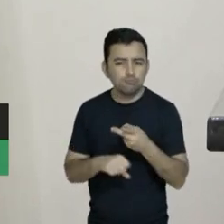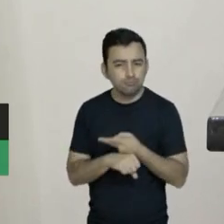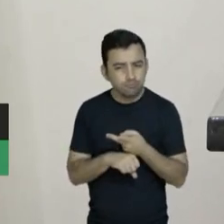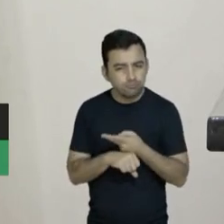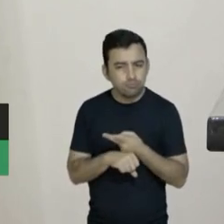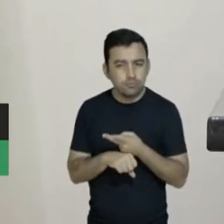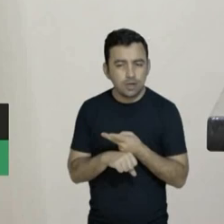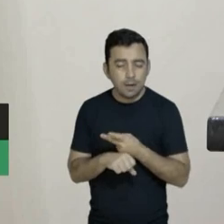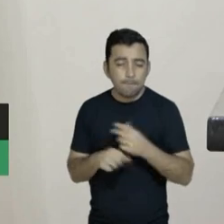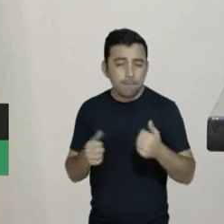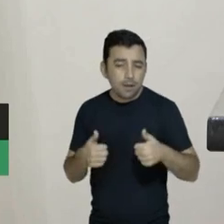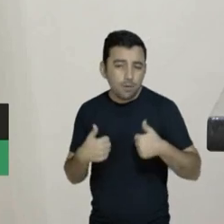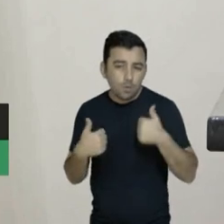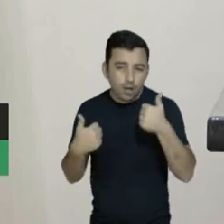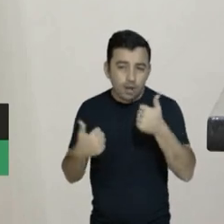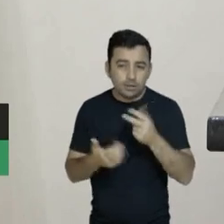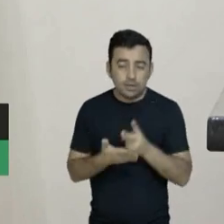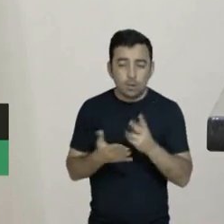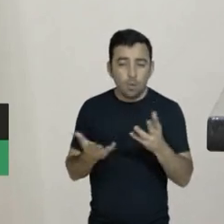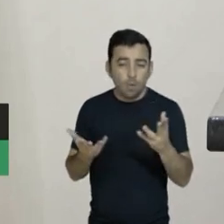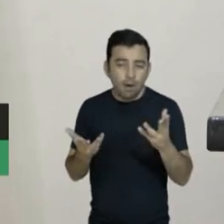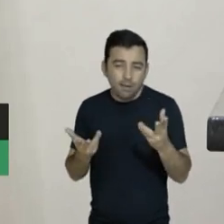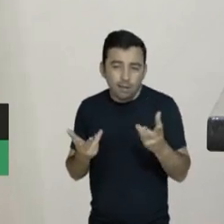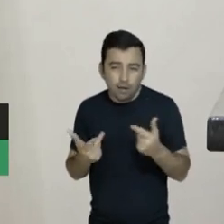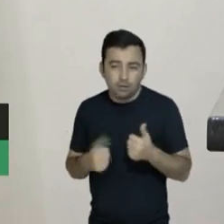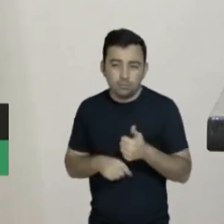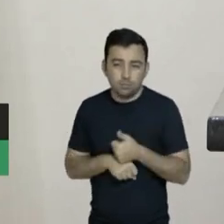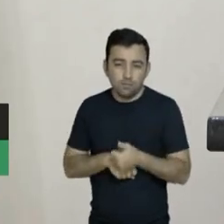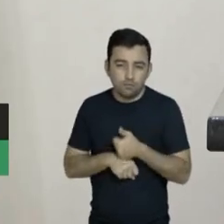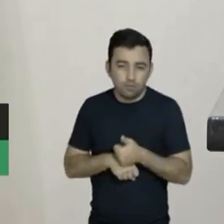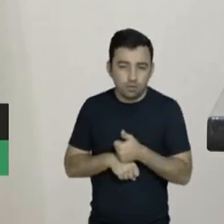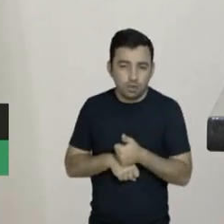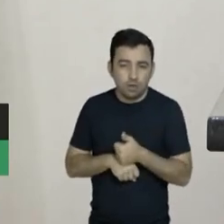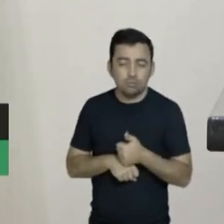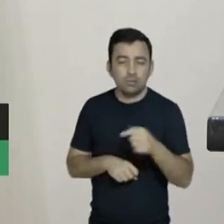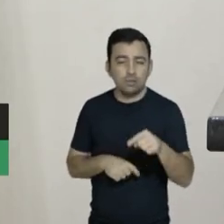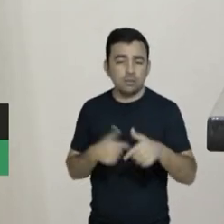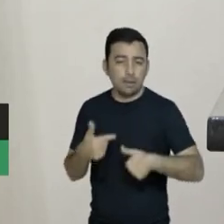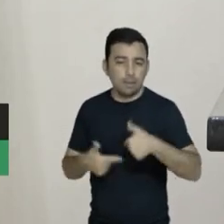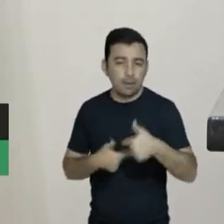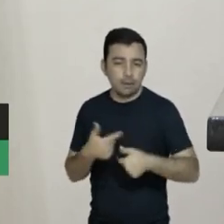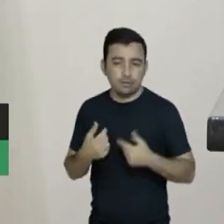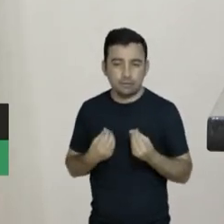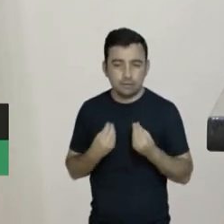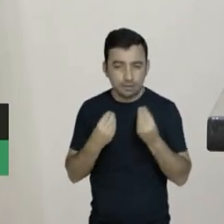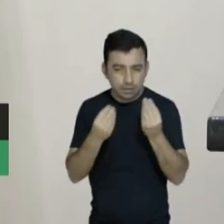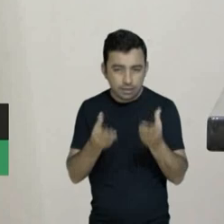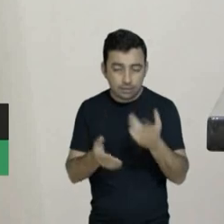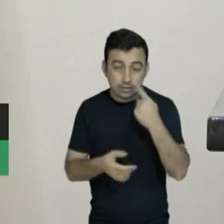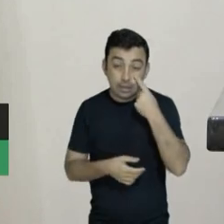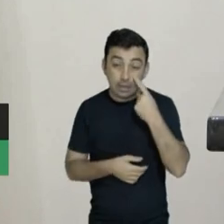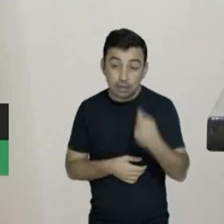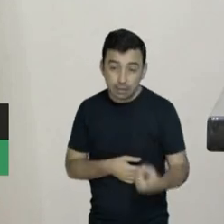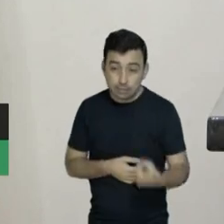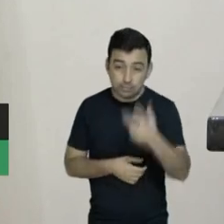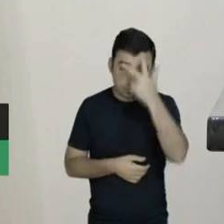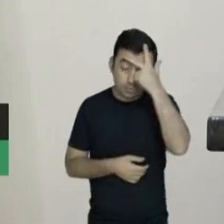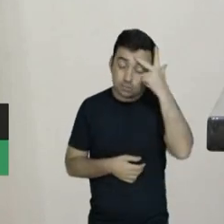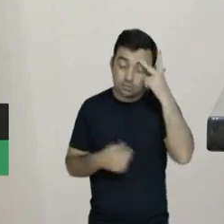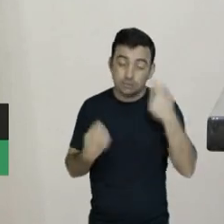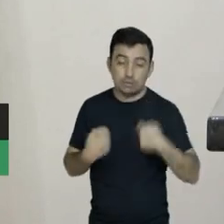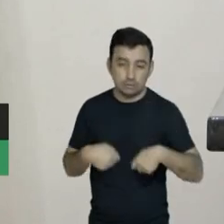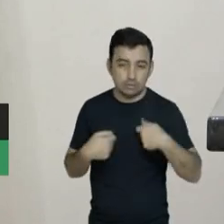da melhoria da qualidade do profissional que vai servir aos interesses de quem precisa do seu